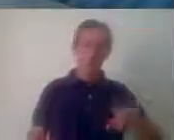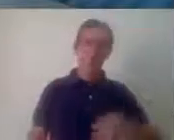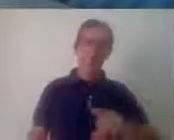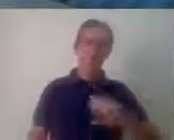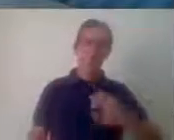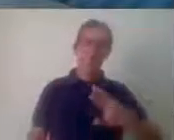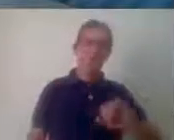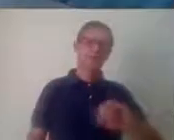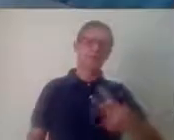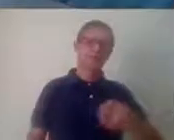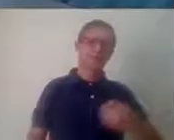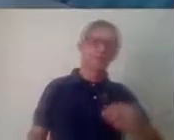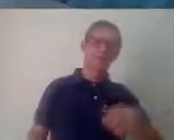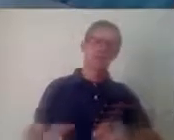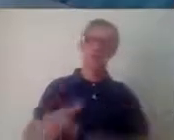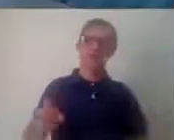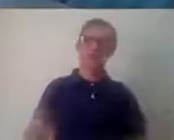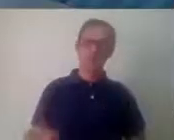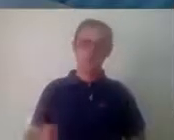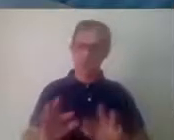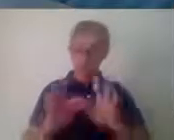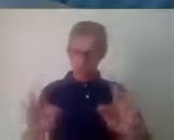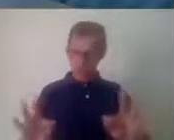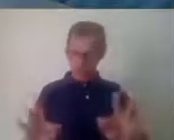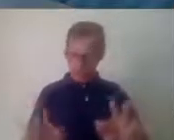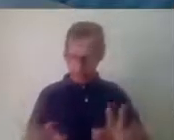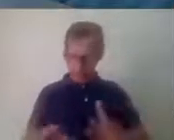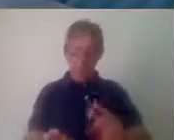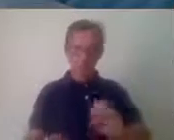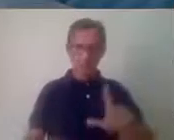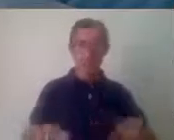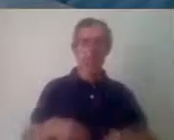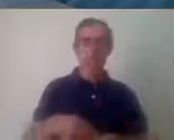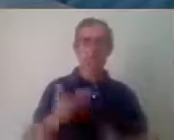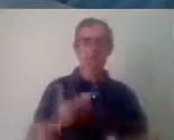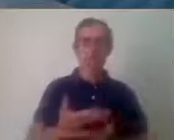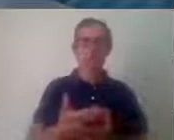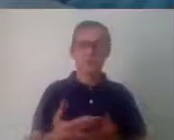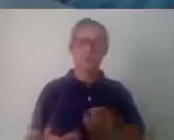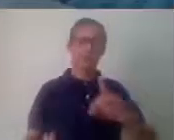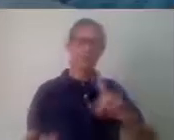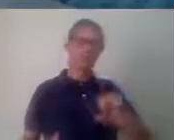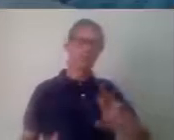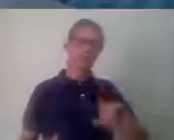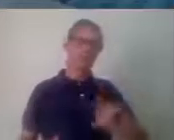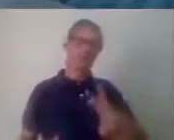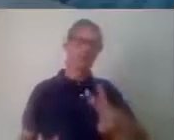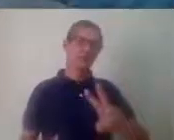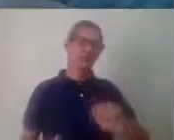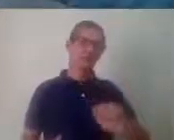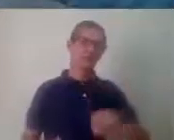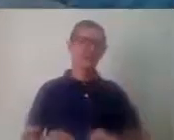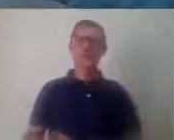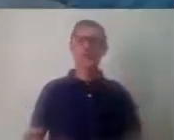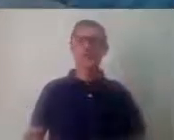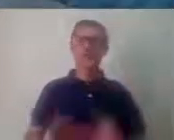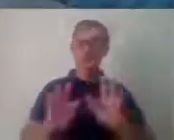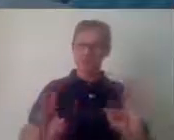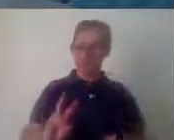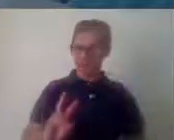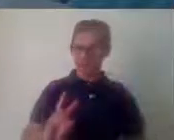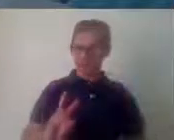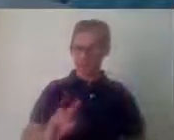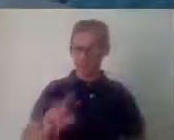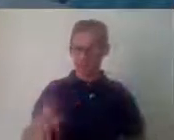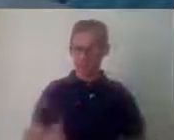de função de uma variável real. E aí, quando a gente está falando em derivada de funções de duas variáveis reais, o